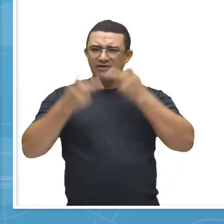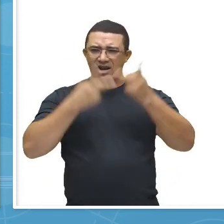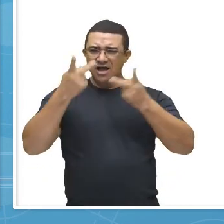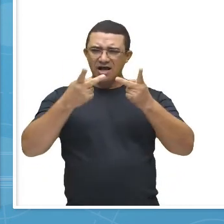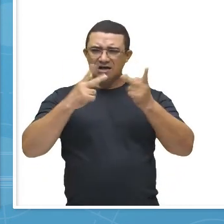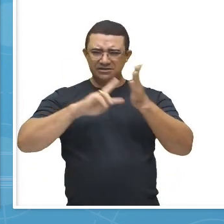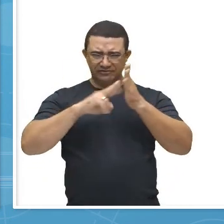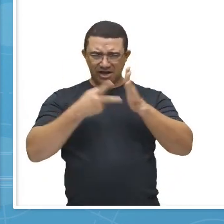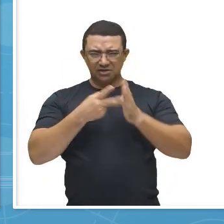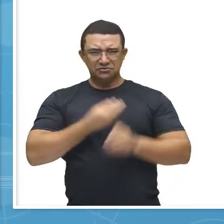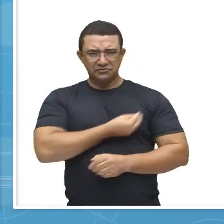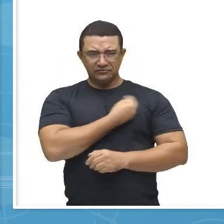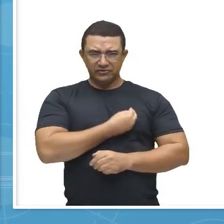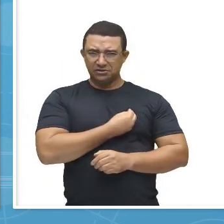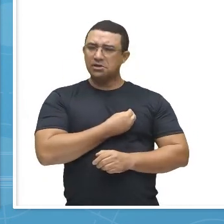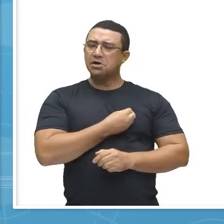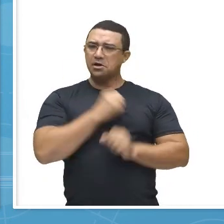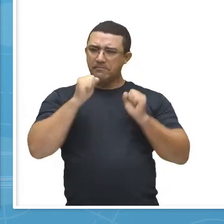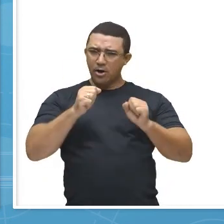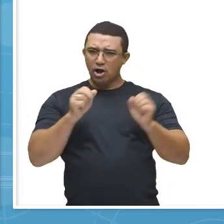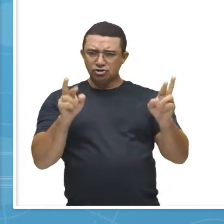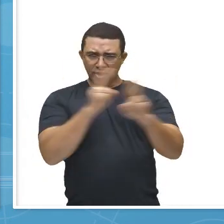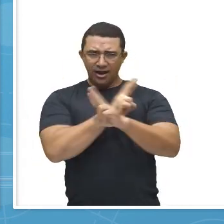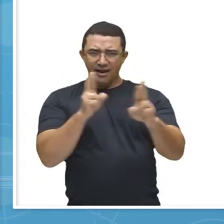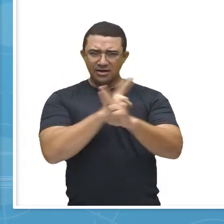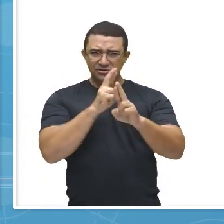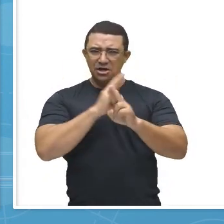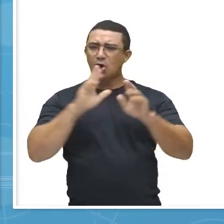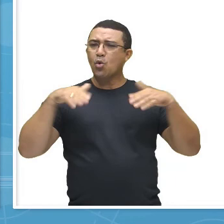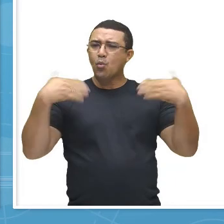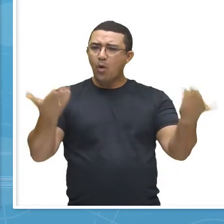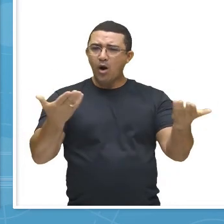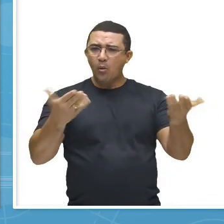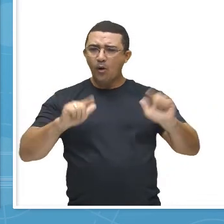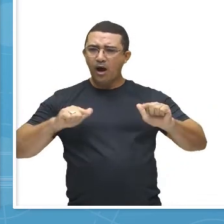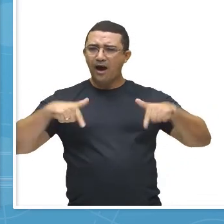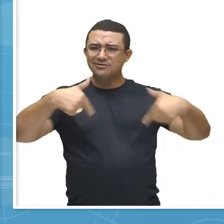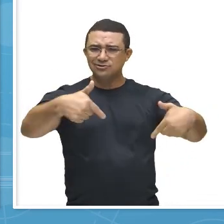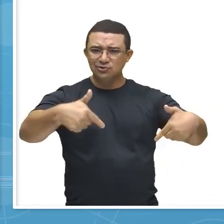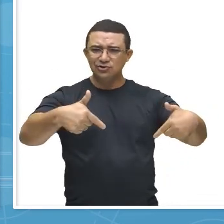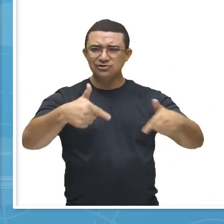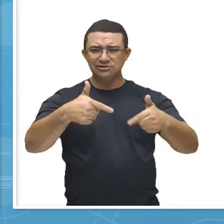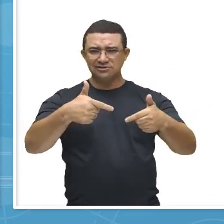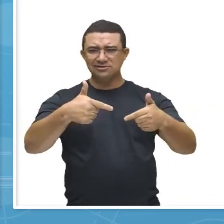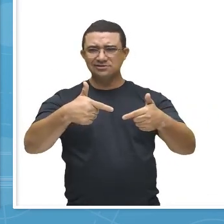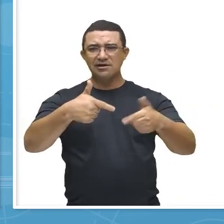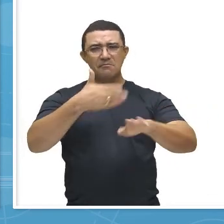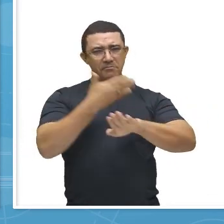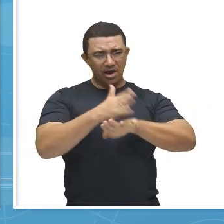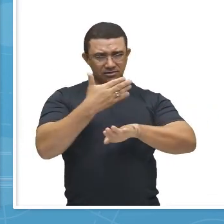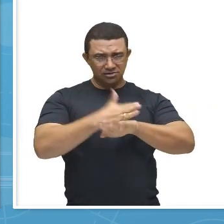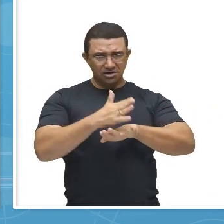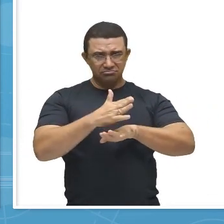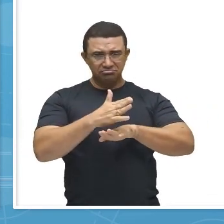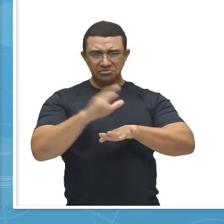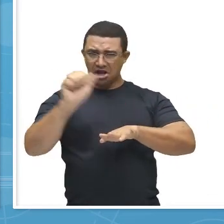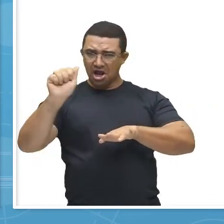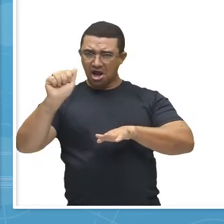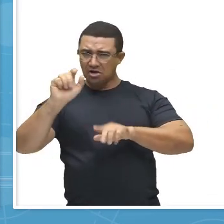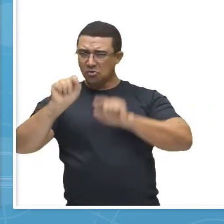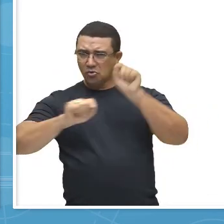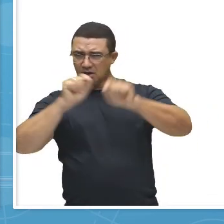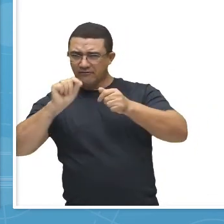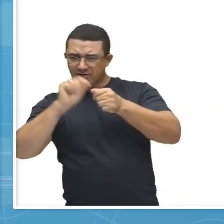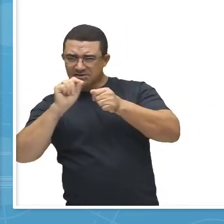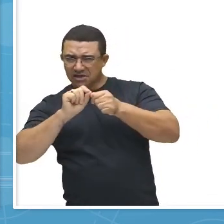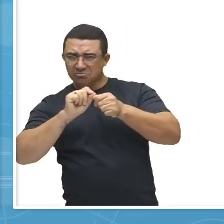sentido da vida, podemos relacionar este tema com quais atitudes práticas? Letra A. Com o que fazemos, vivemos e escolhemos como opção